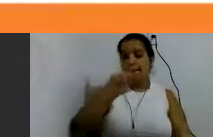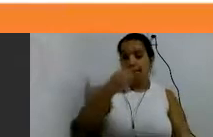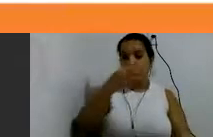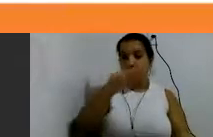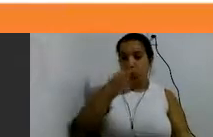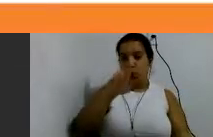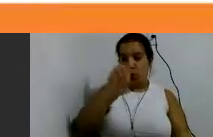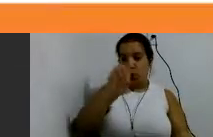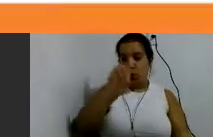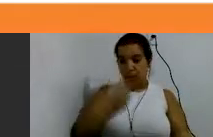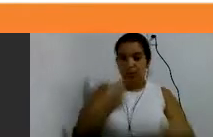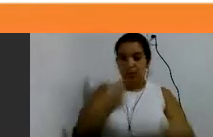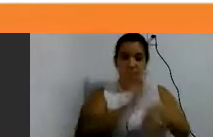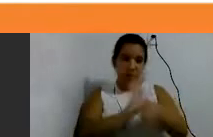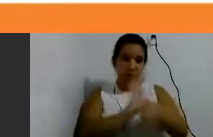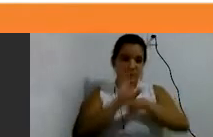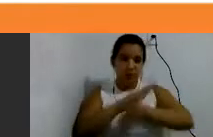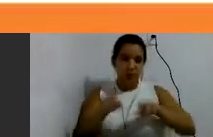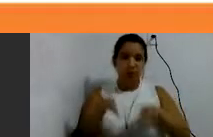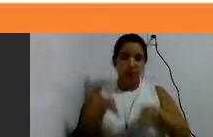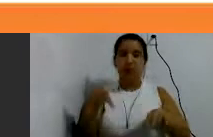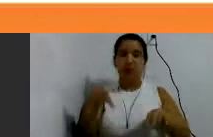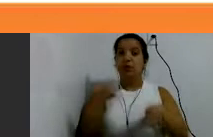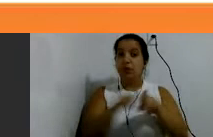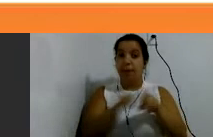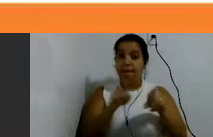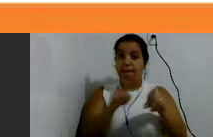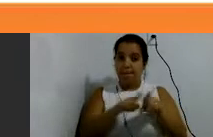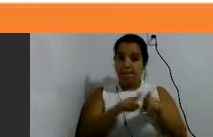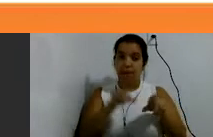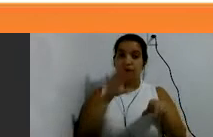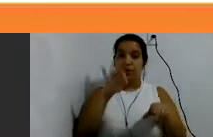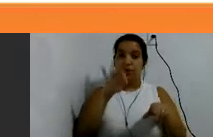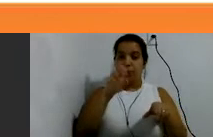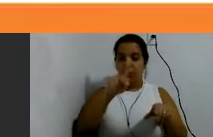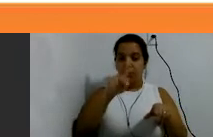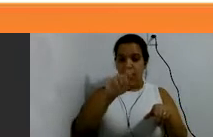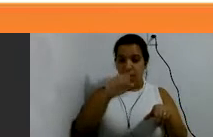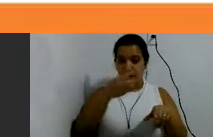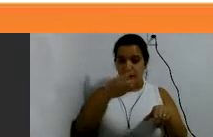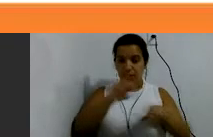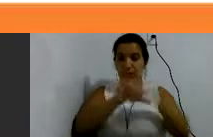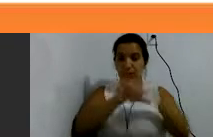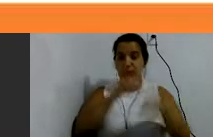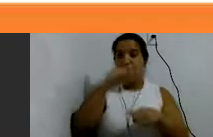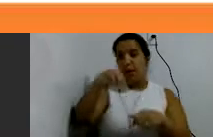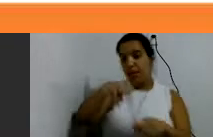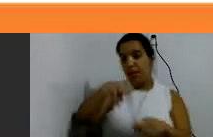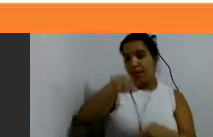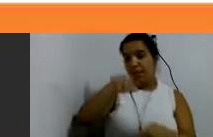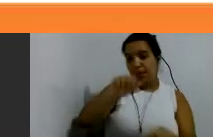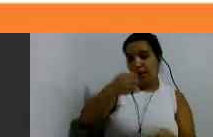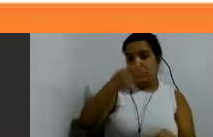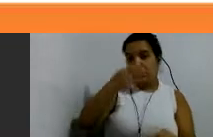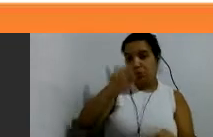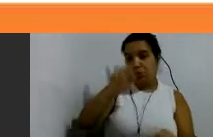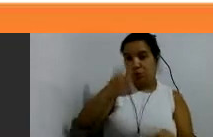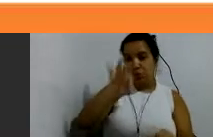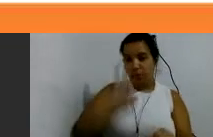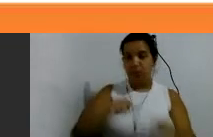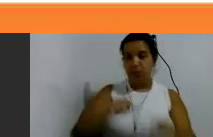em várias células. Lá no citoplasma, ela se transforma em amastigota. Então, aqui a gente tem um ninho